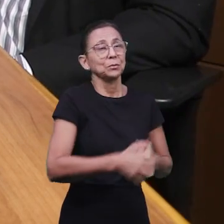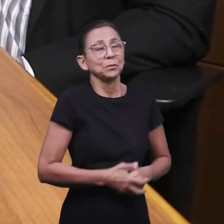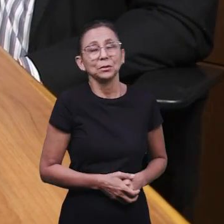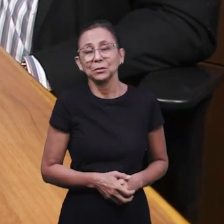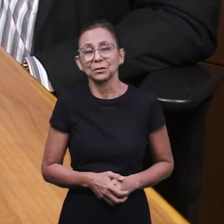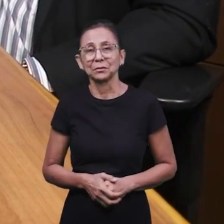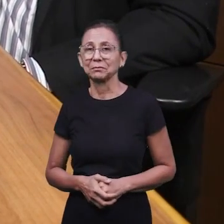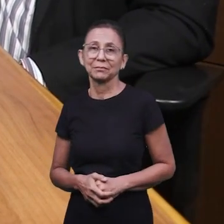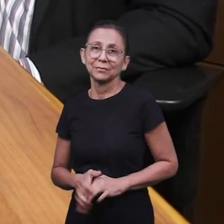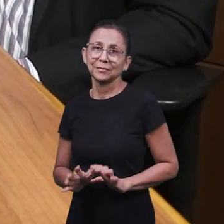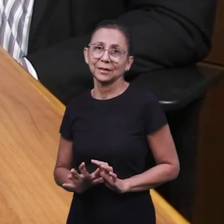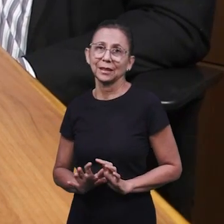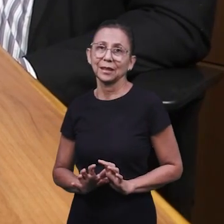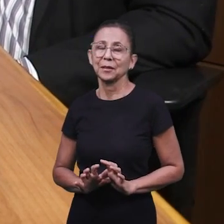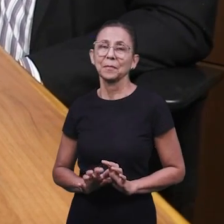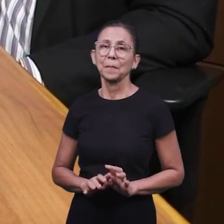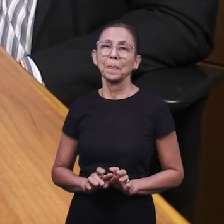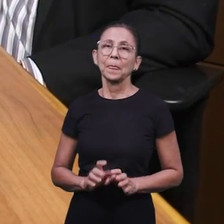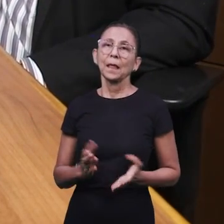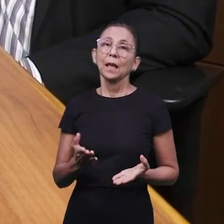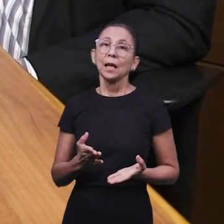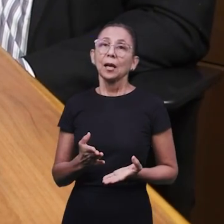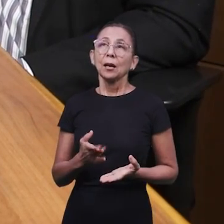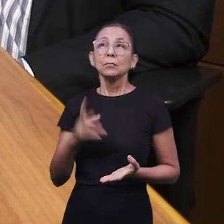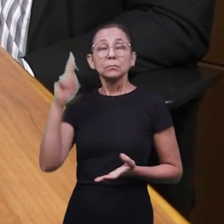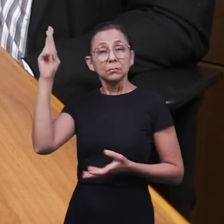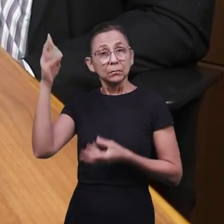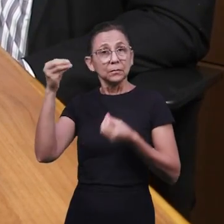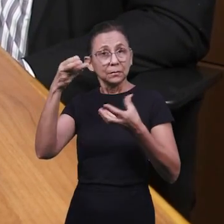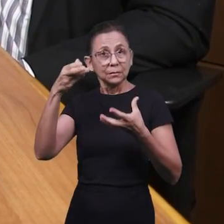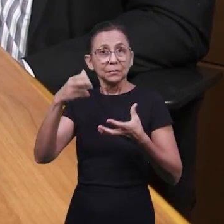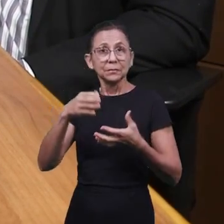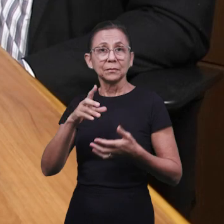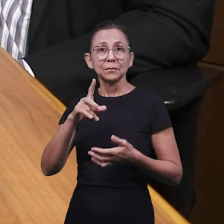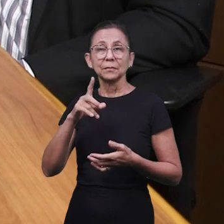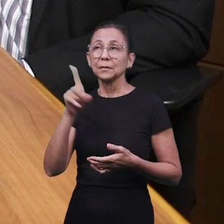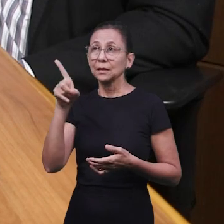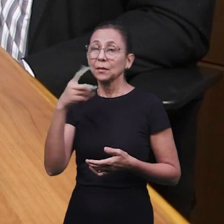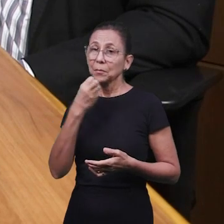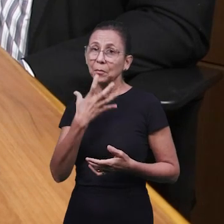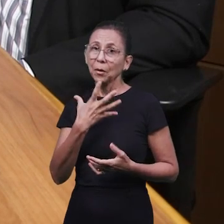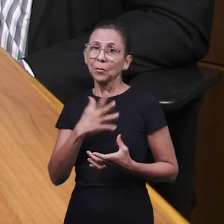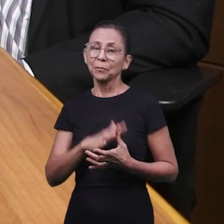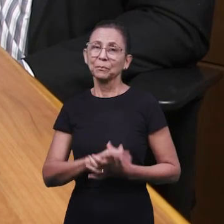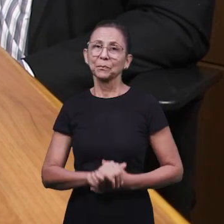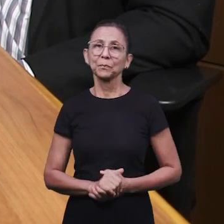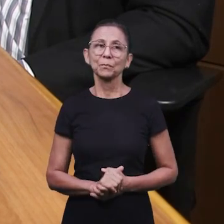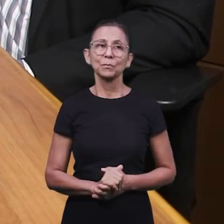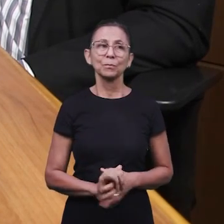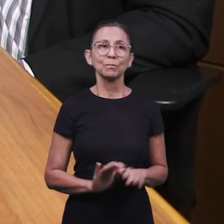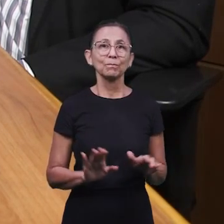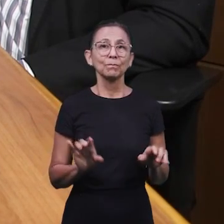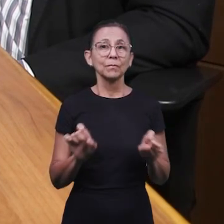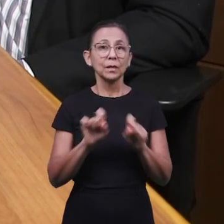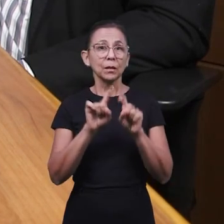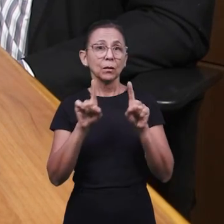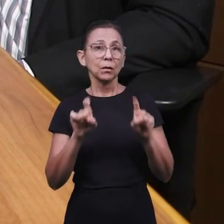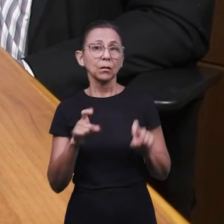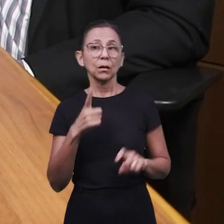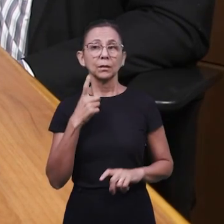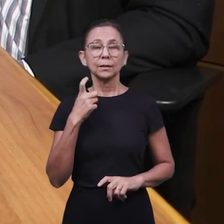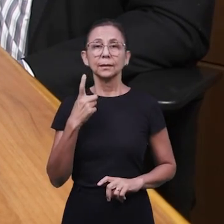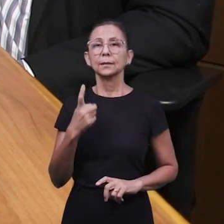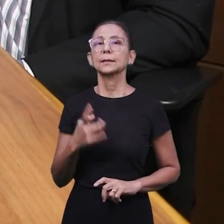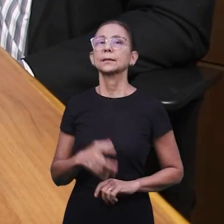E o senhor dá, porque ele é bom. Agora, qual o interesse? Então,